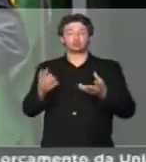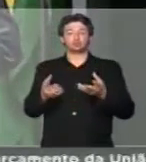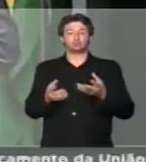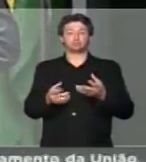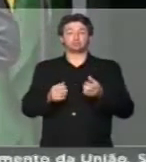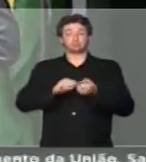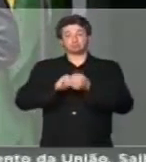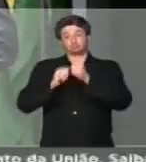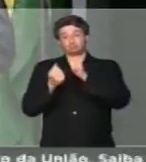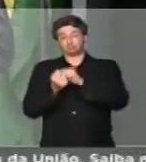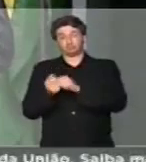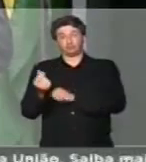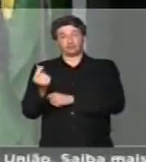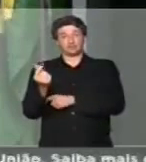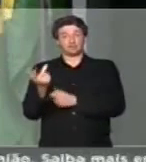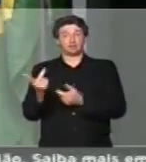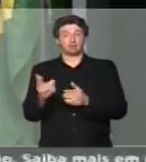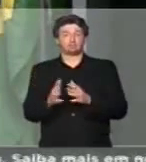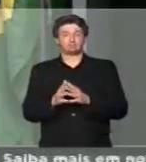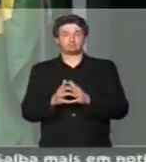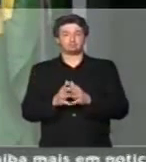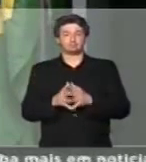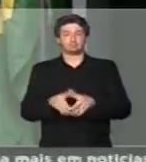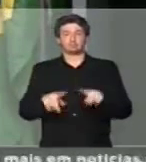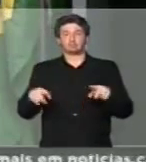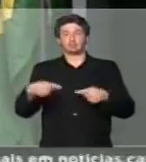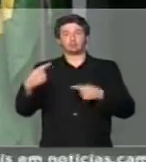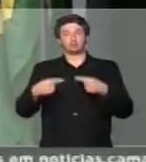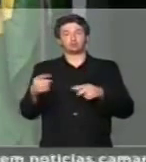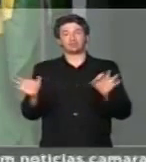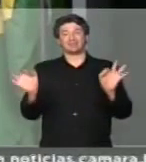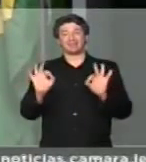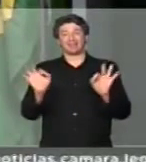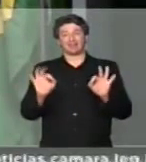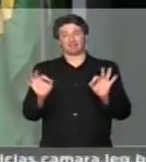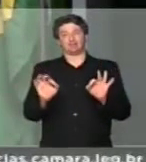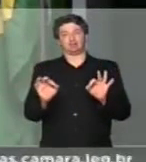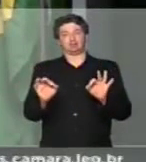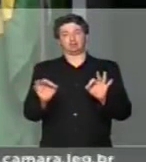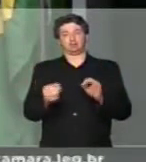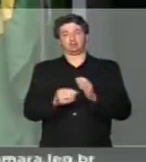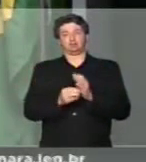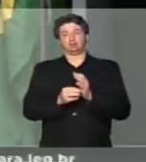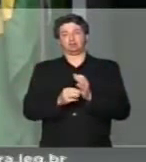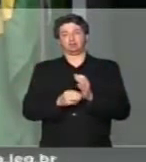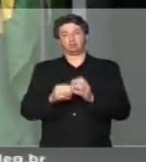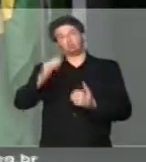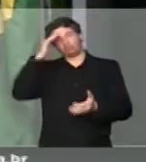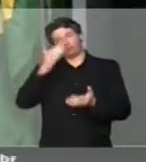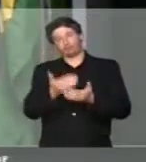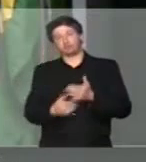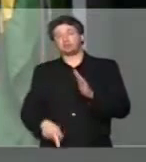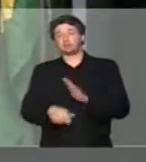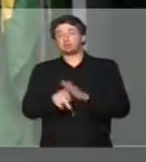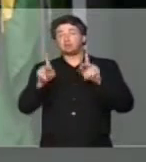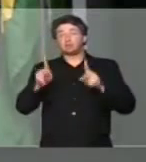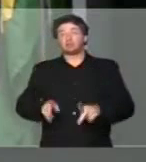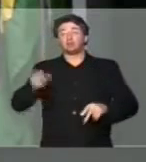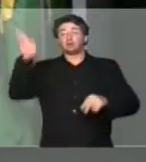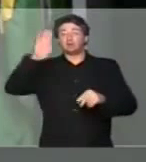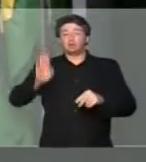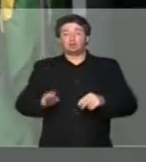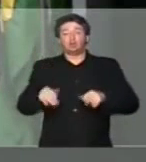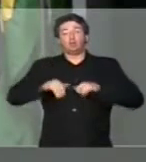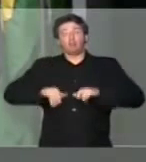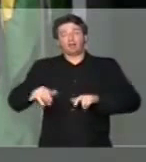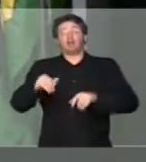de ajuste fiscal sem tratar nada de novo que leve uma crença aos brasileiros, ao